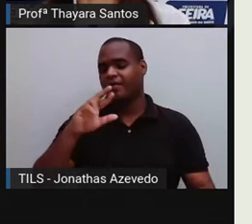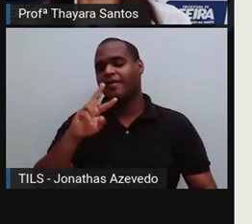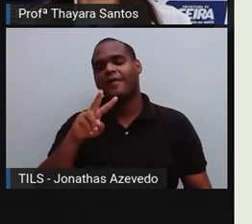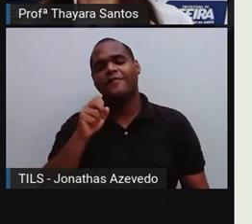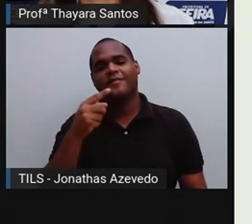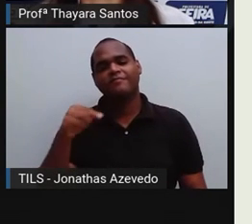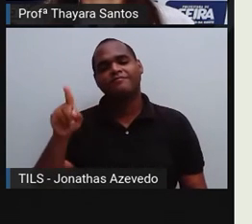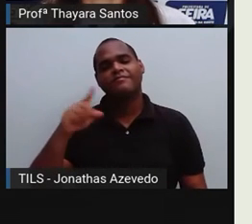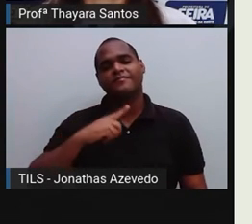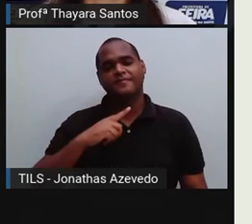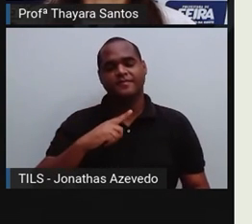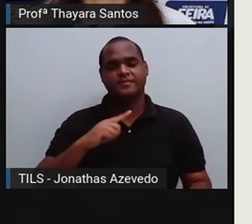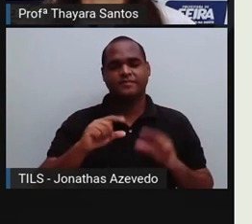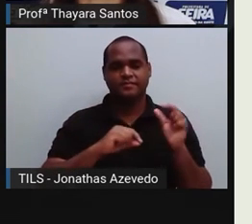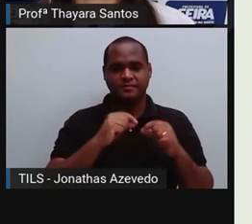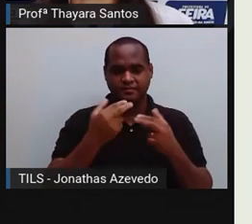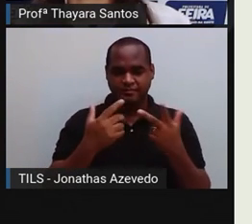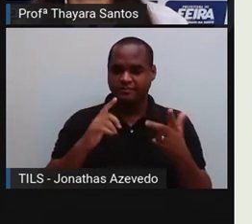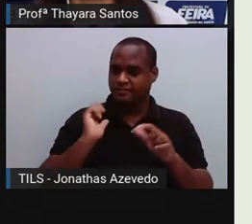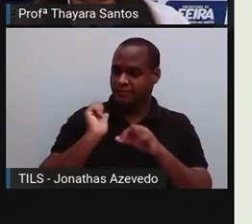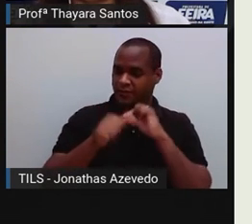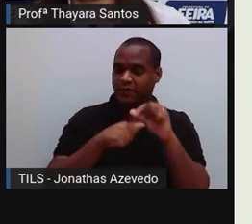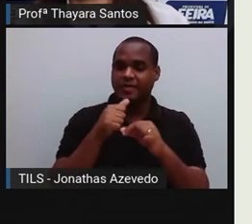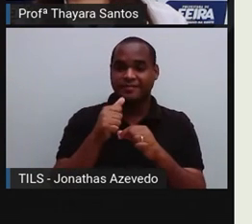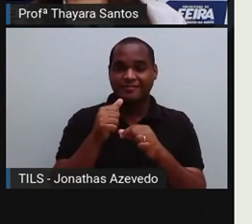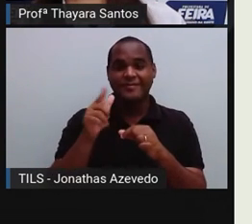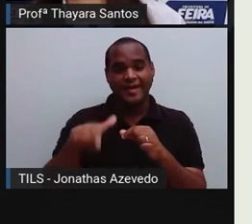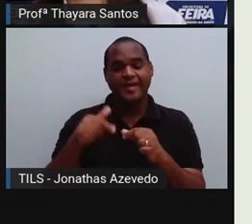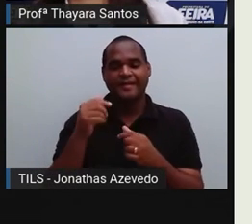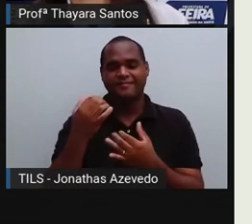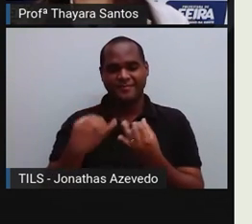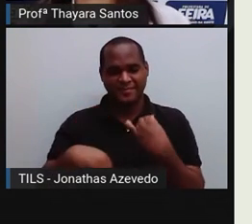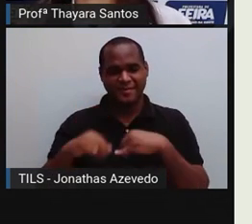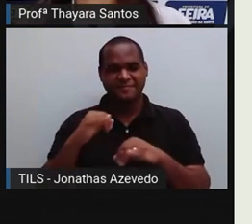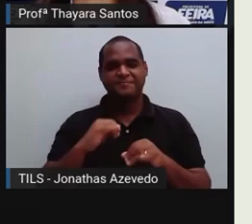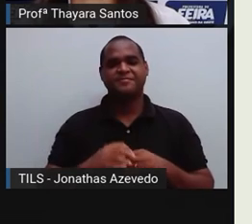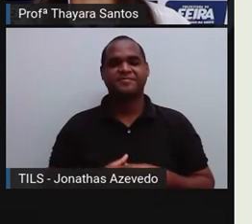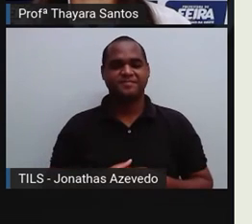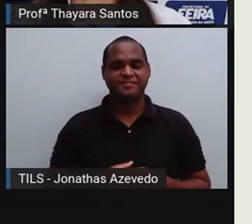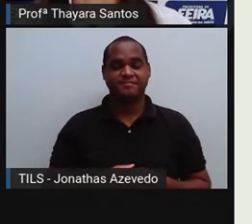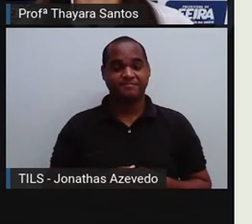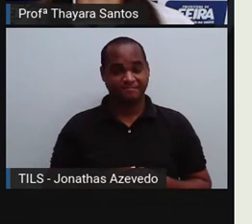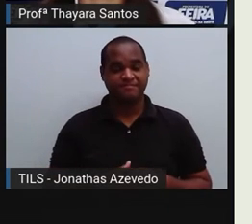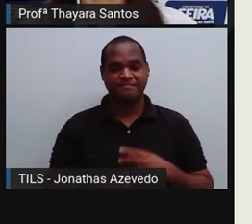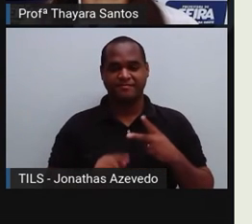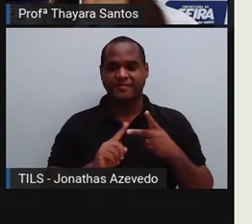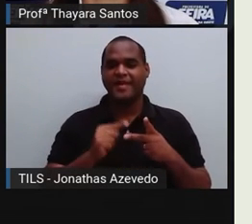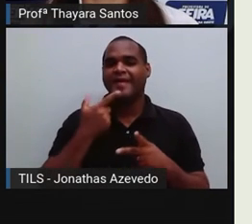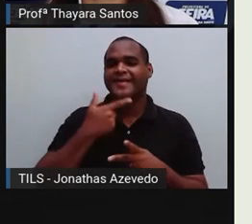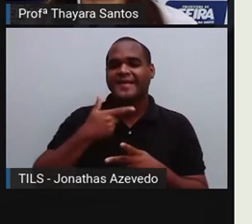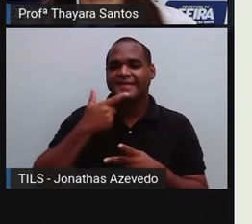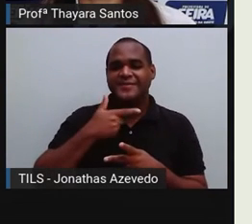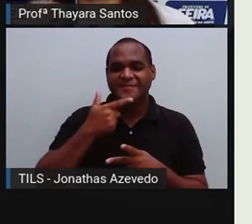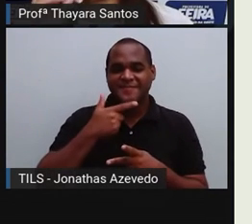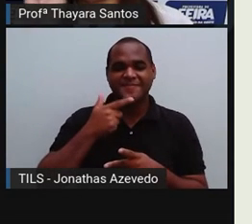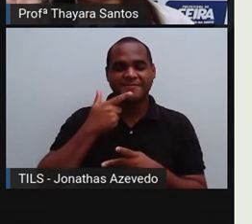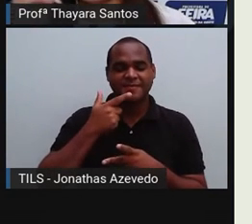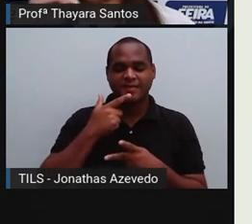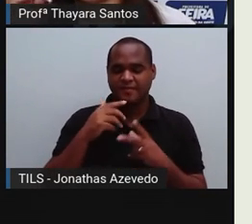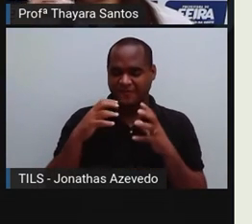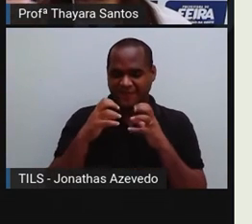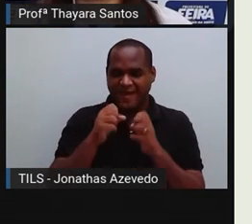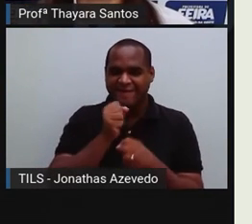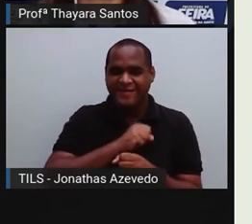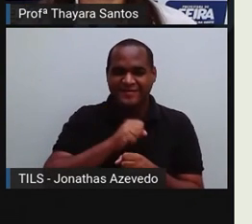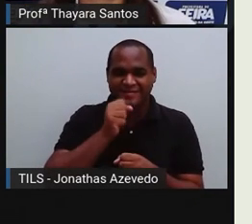Então, por isso que é um exemplo de transformação química esse primeiro. No segundo exemplo, a gente tem o queijo mofado. Vocês estão vendo